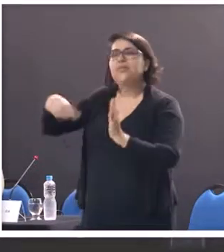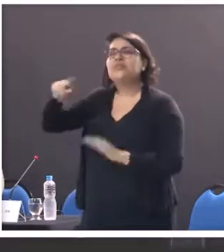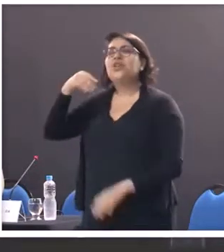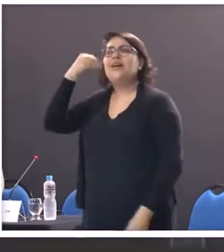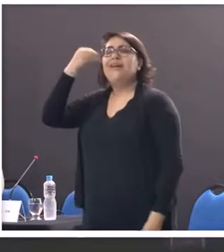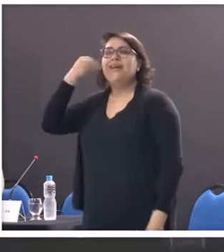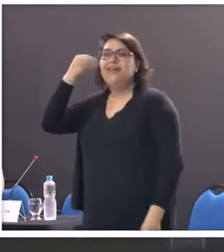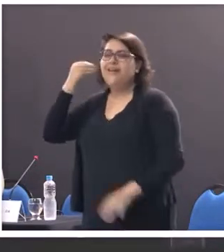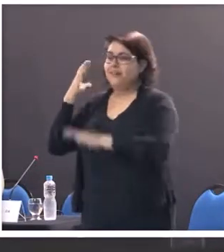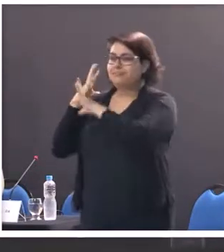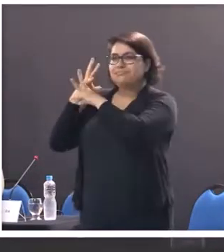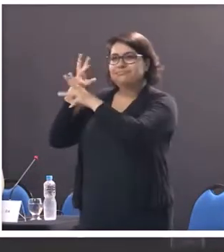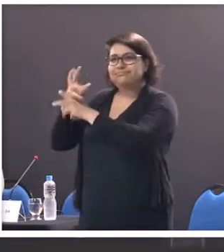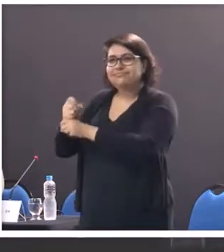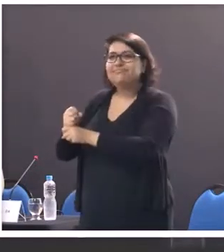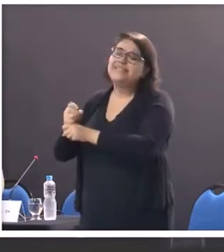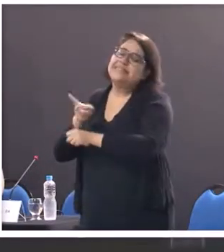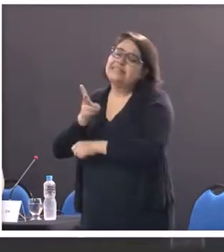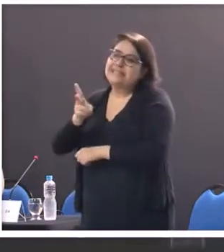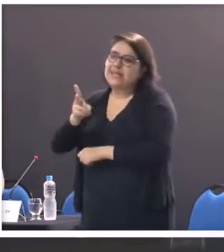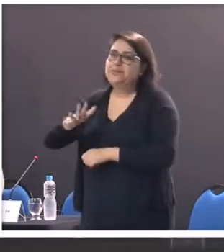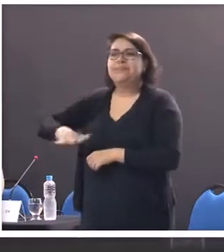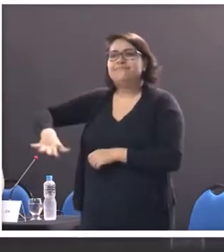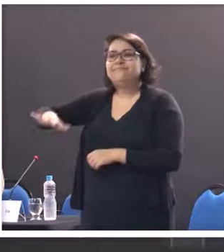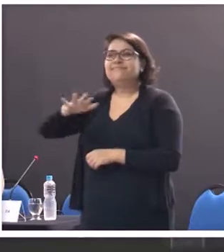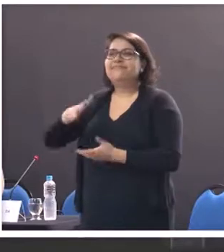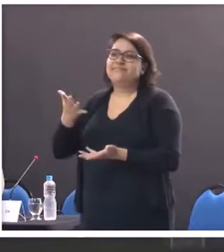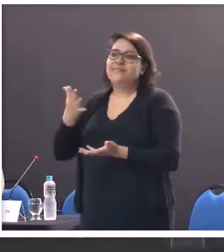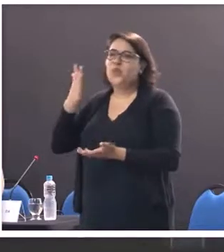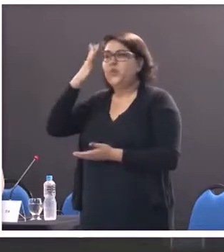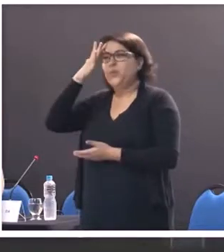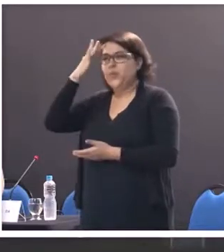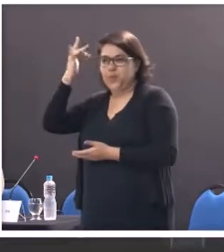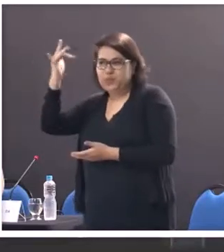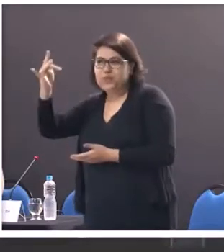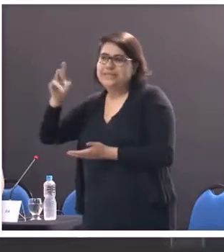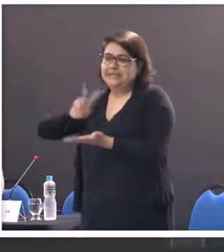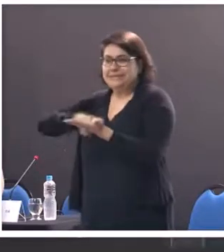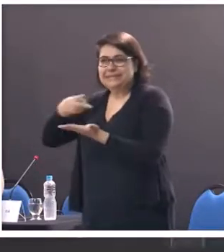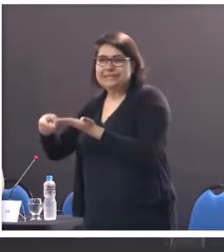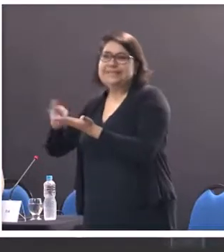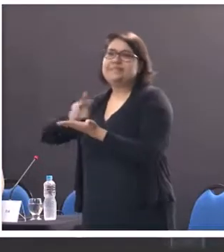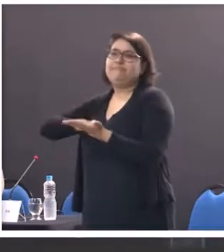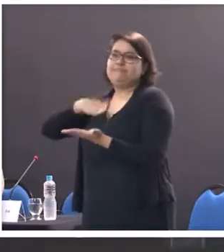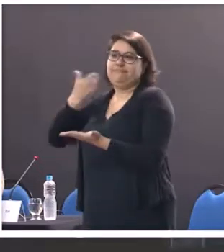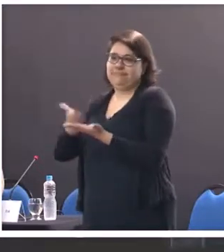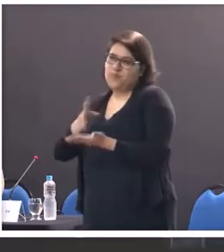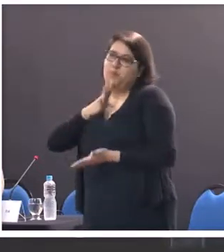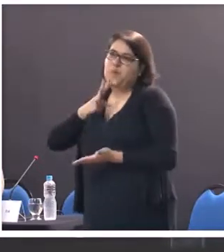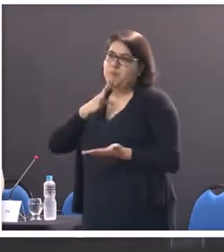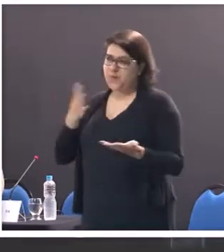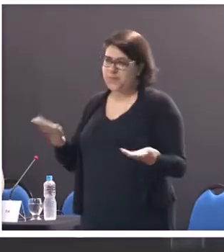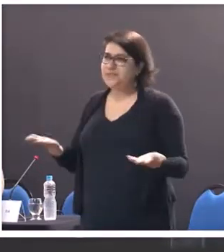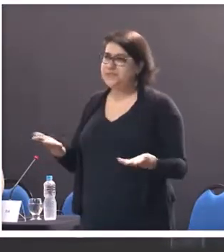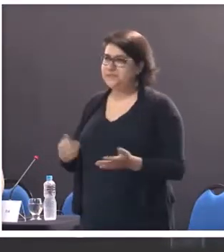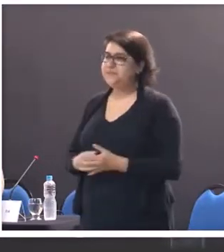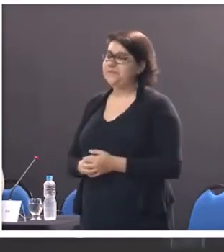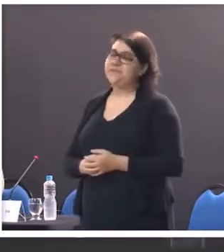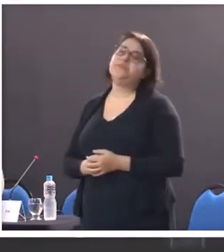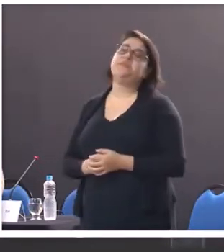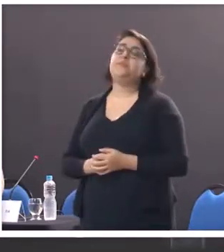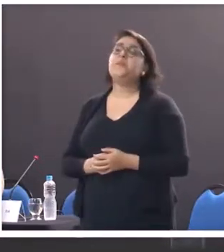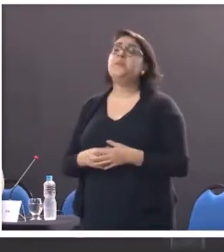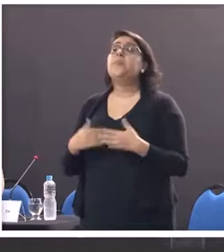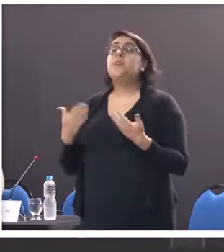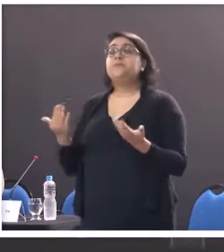vivenciamos constantemente na nossa labuta diária de tradutor e intérprete.